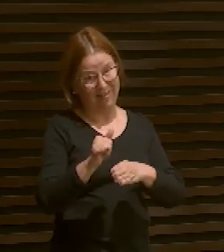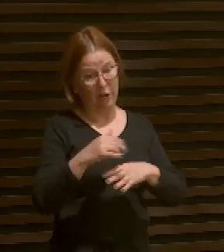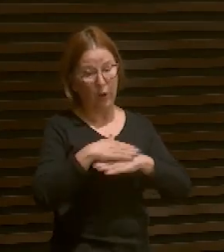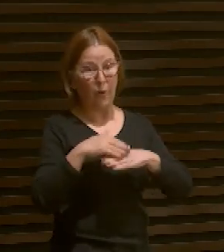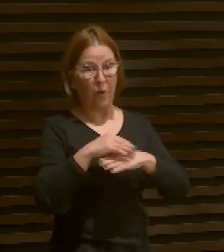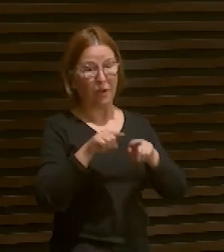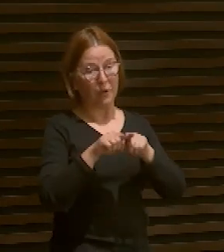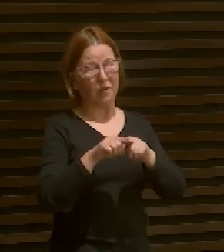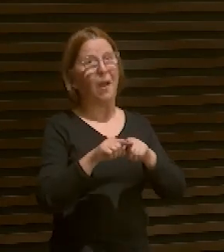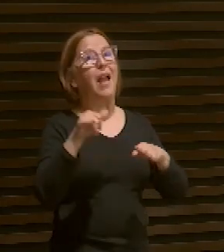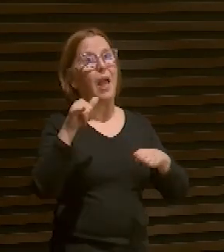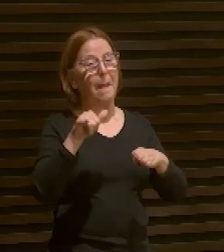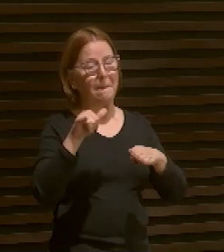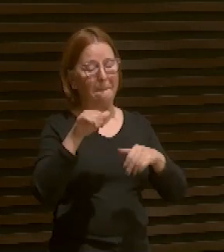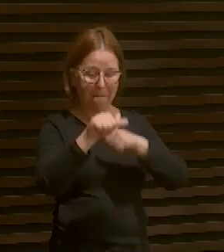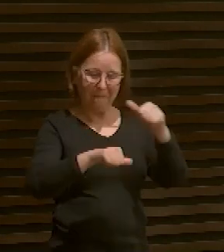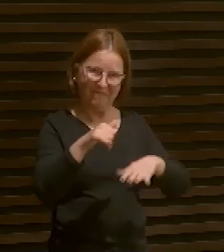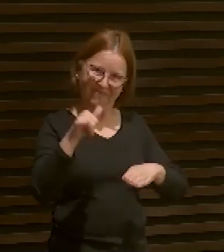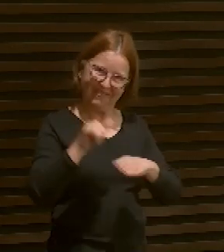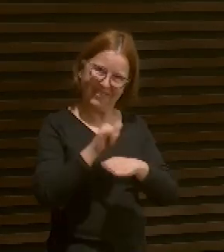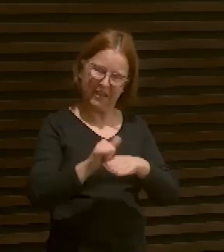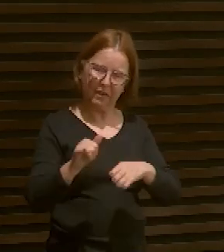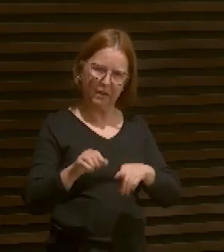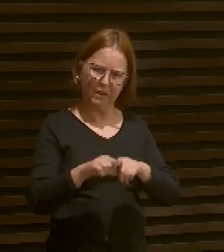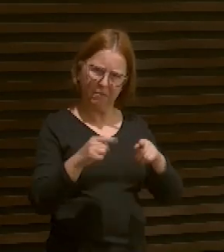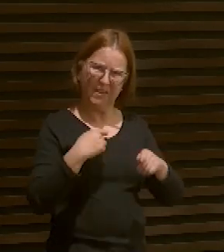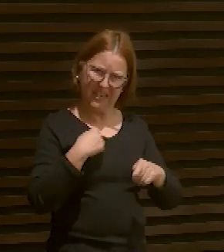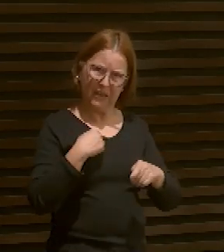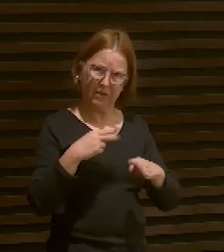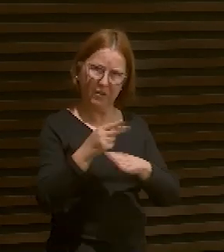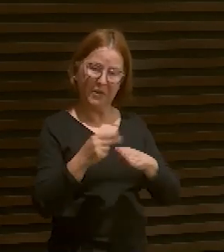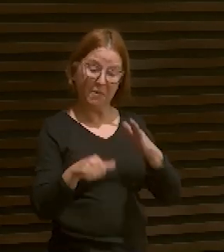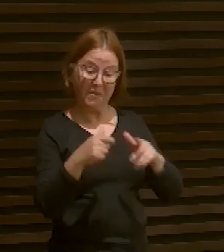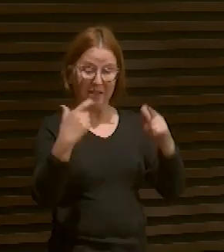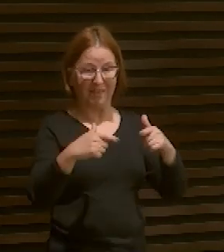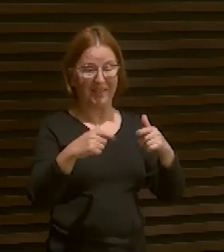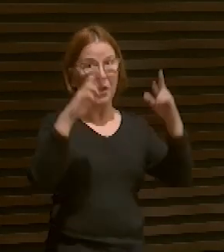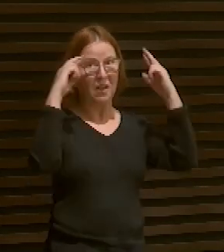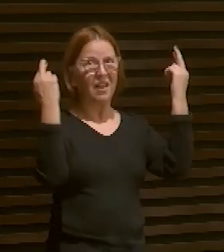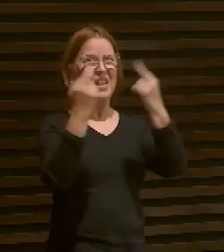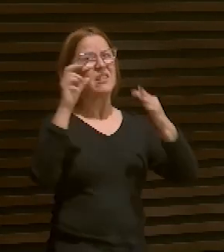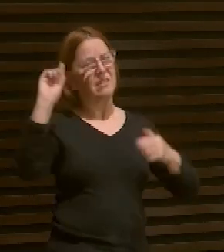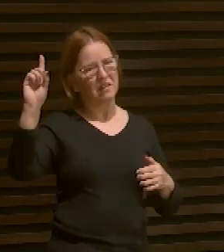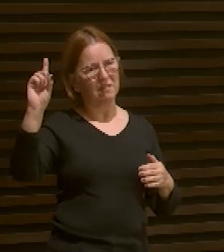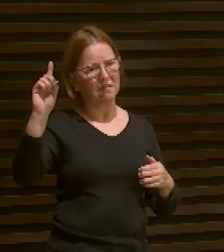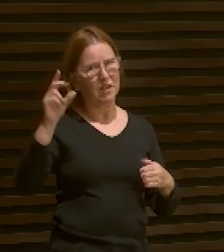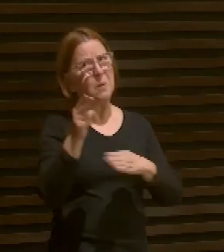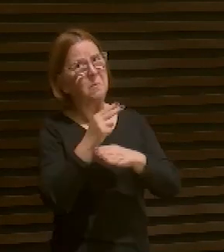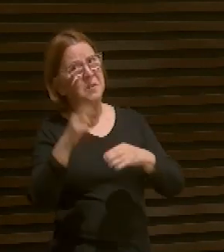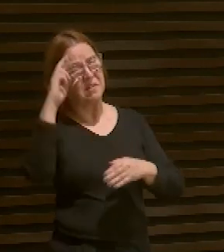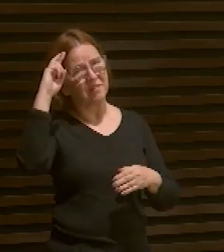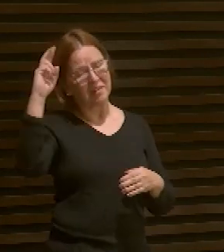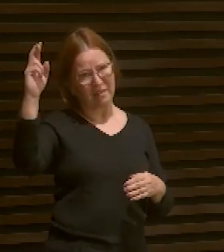estratégia. Mas eu busquei, em primeiro lugar, o reino de Deus? Eu busquei o Senhor para trazer para